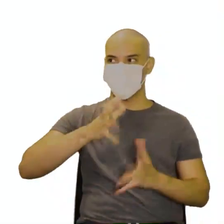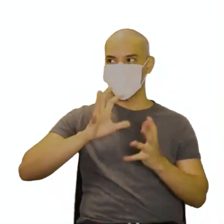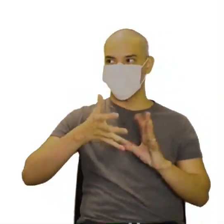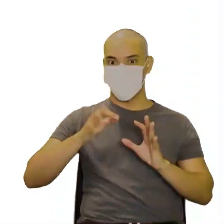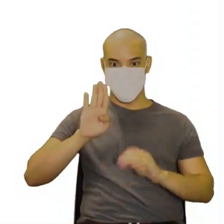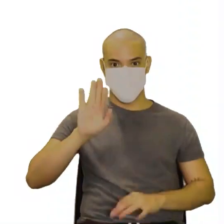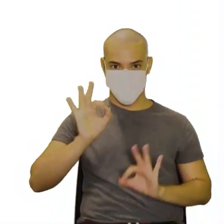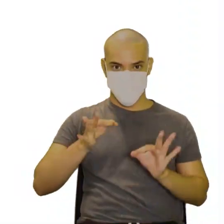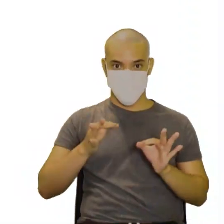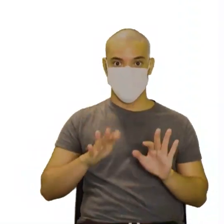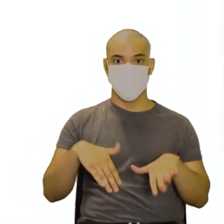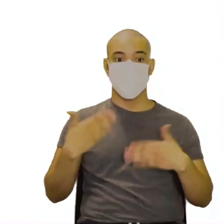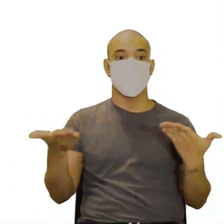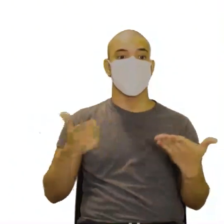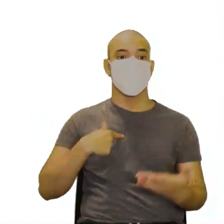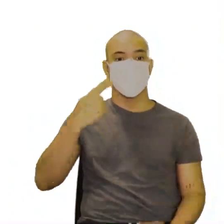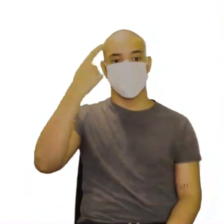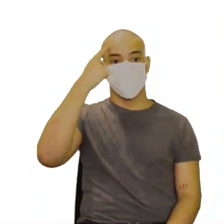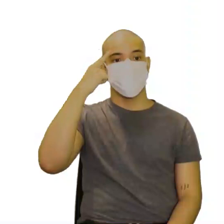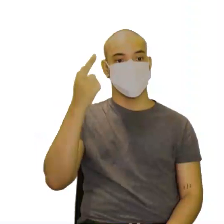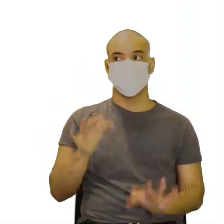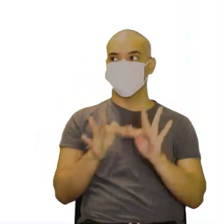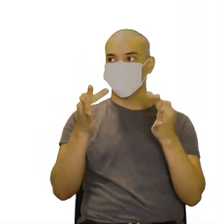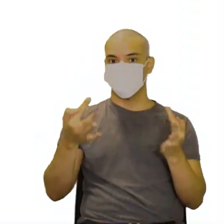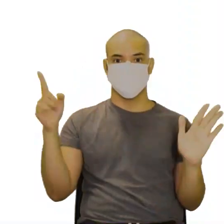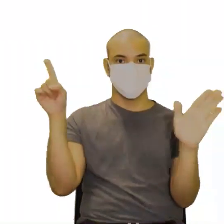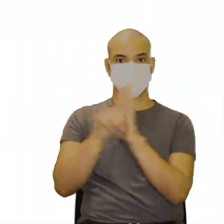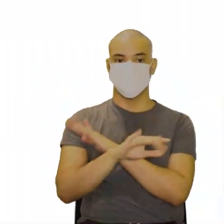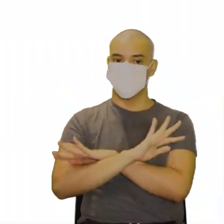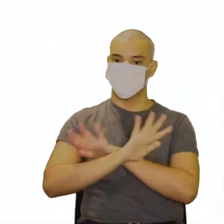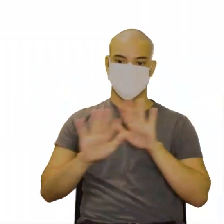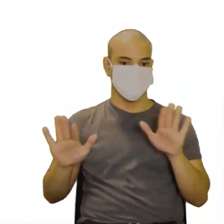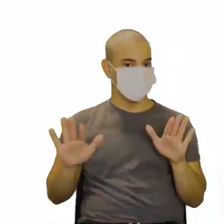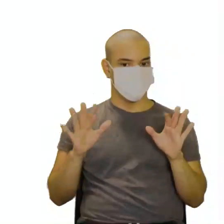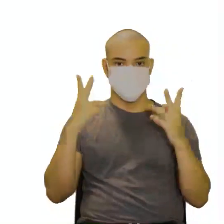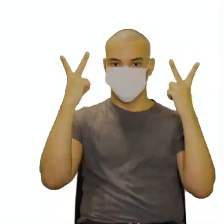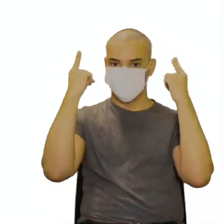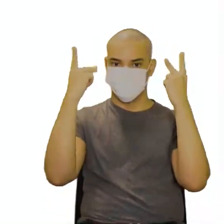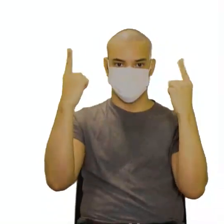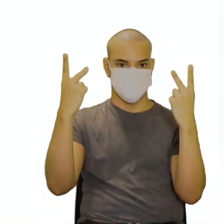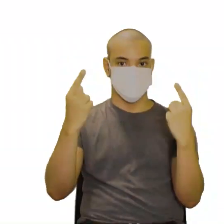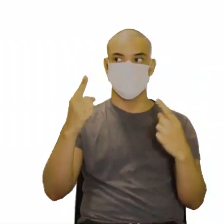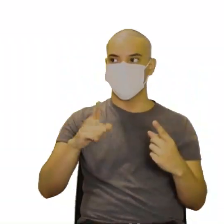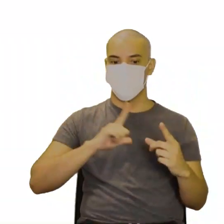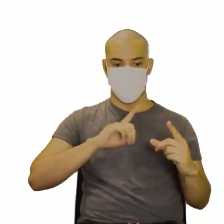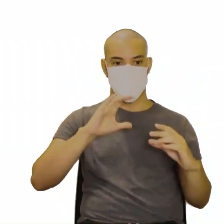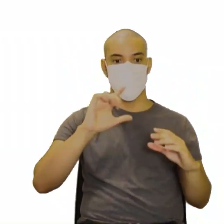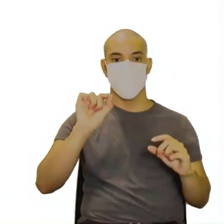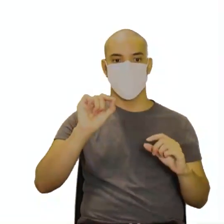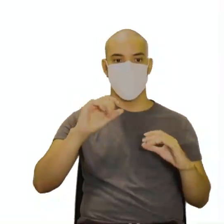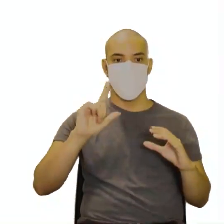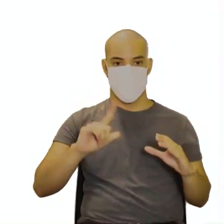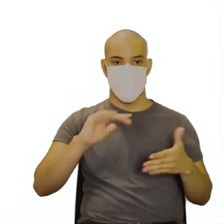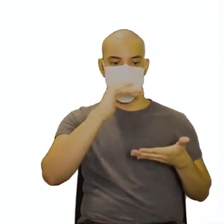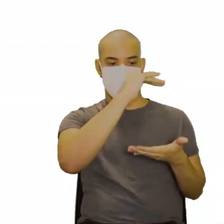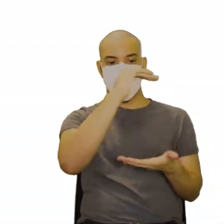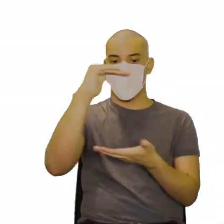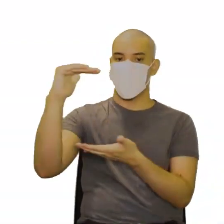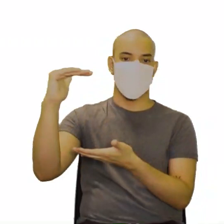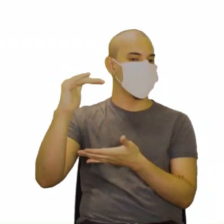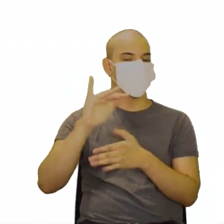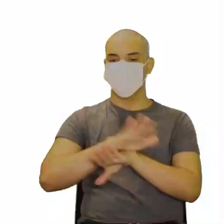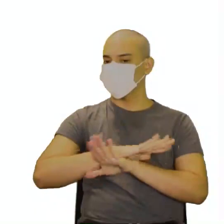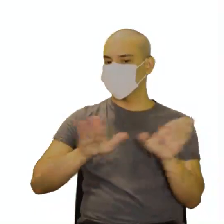certo? Então eu tenho aí, simplesinha essa questão. Tá o quê? Paralelo. Capacitância